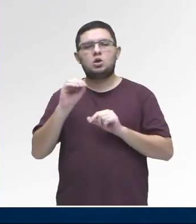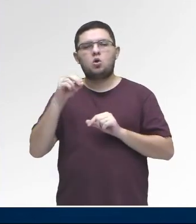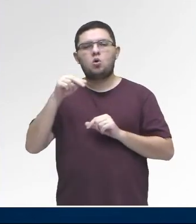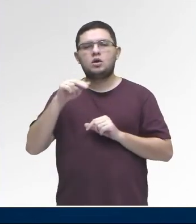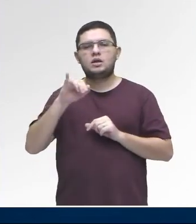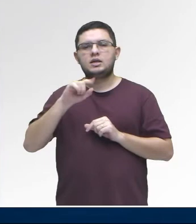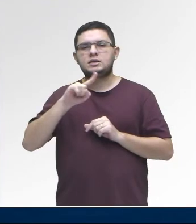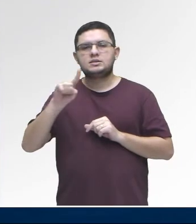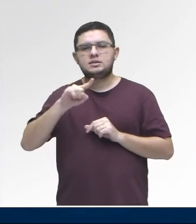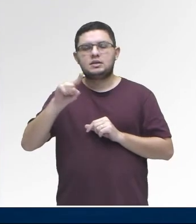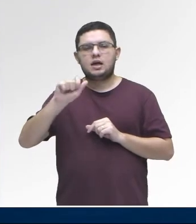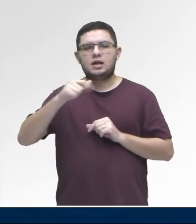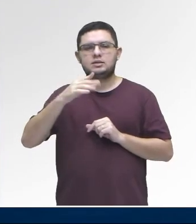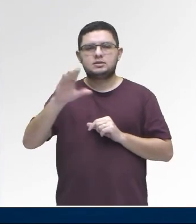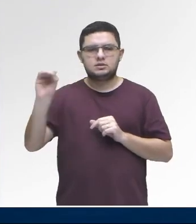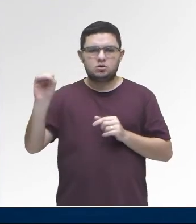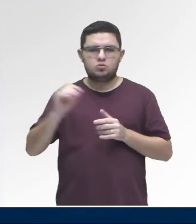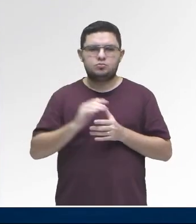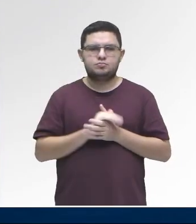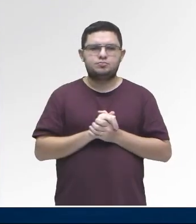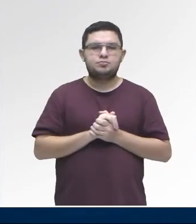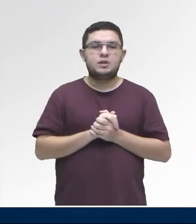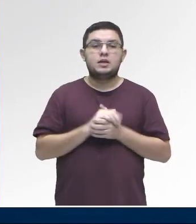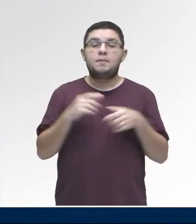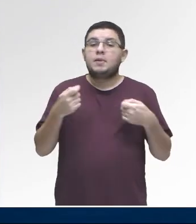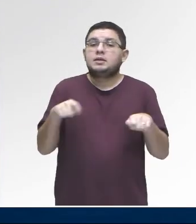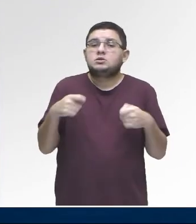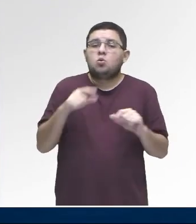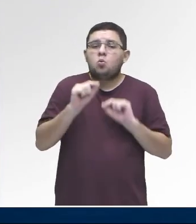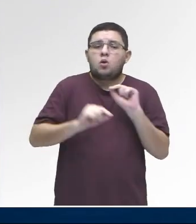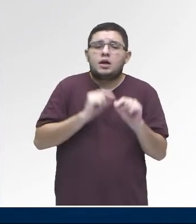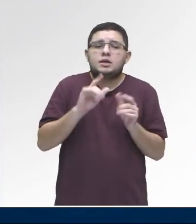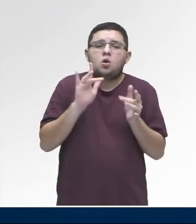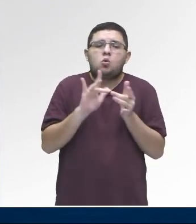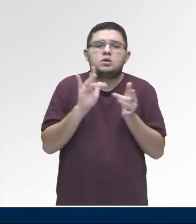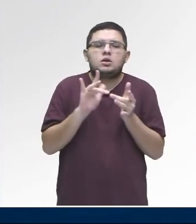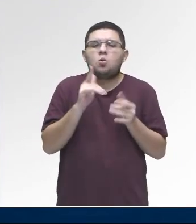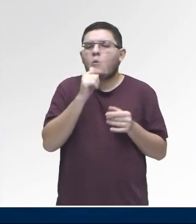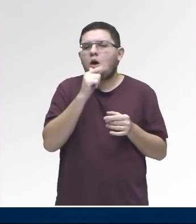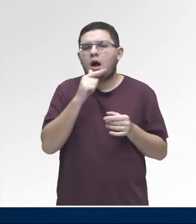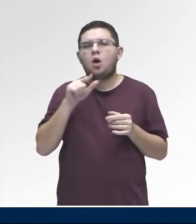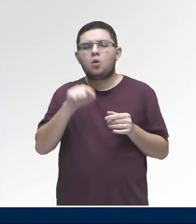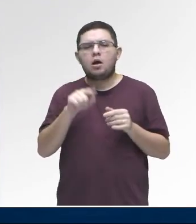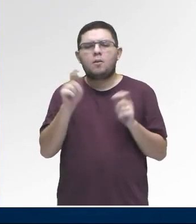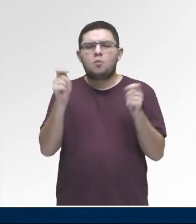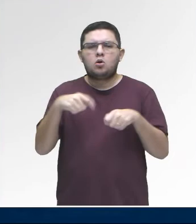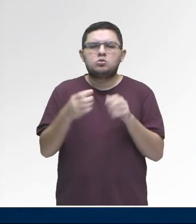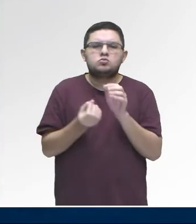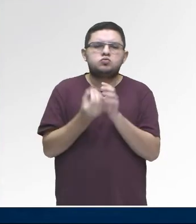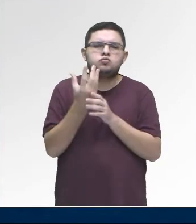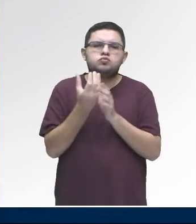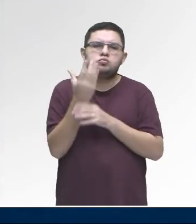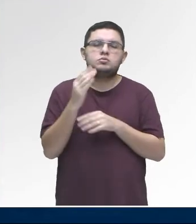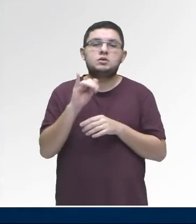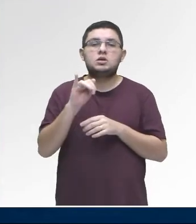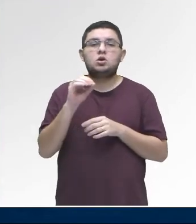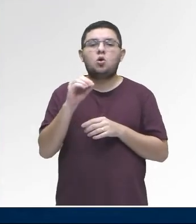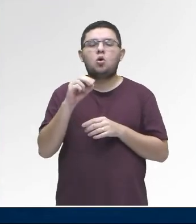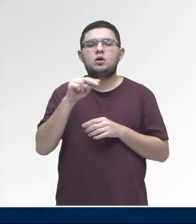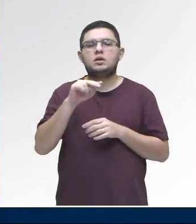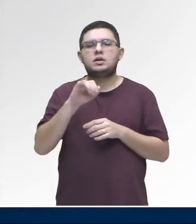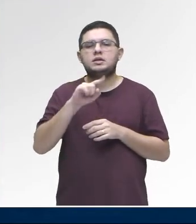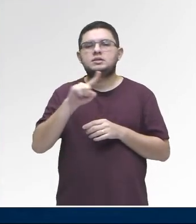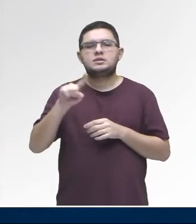eles precisam estar em contato com a água. Quando eles entram em contato com a água, eles